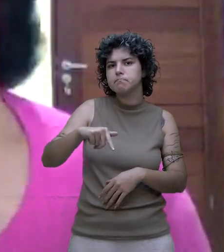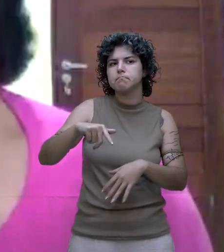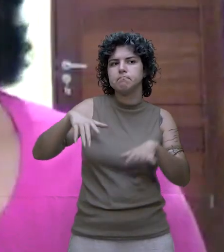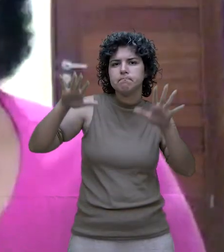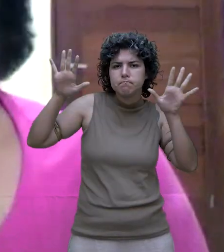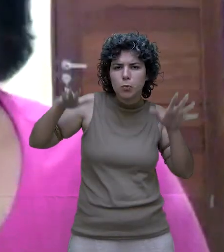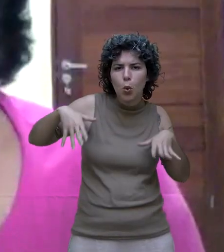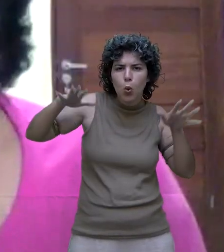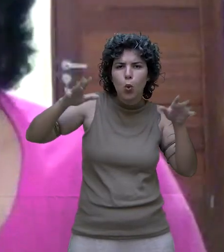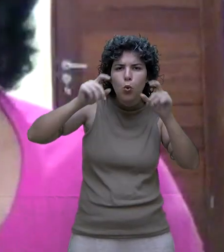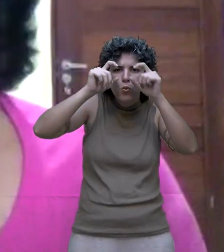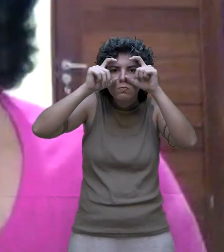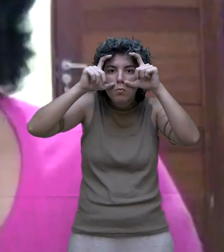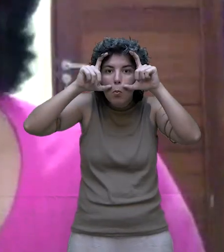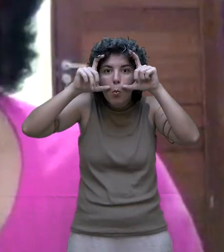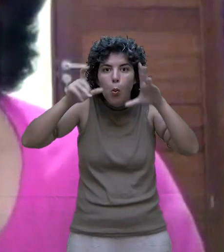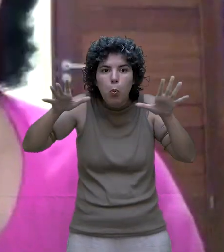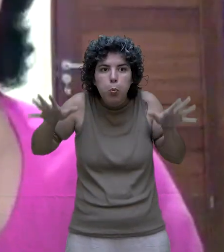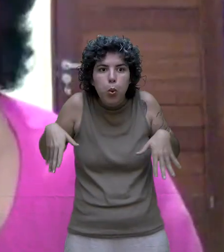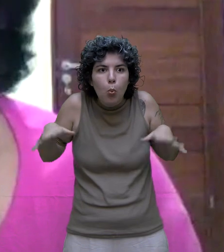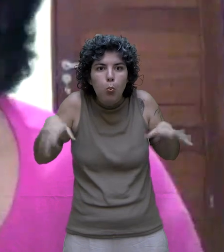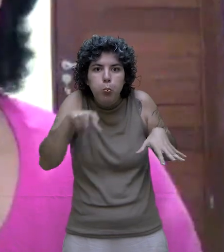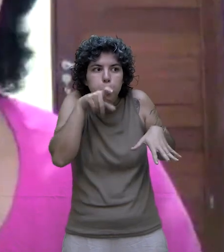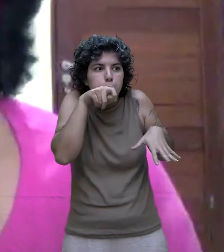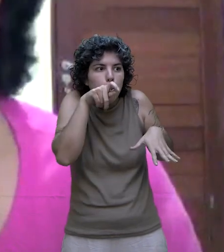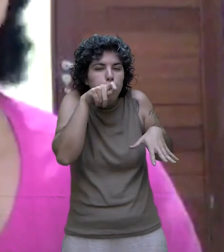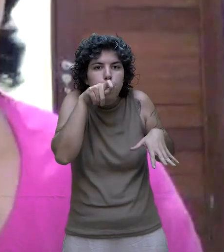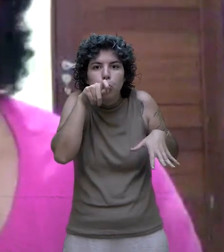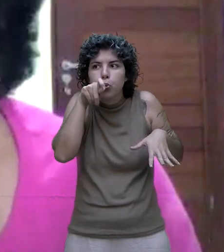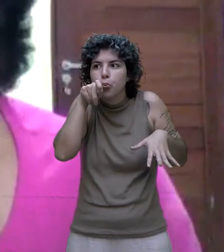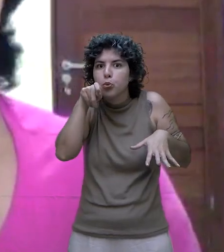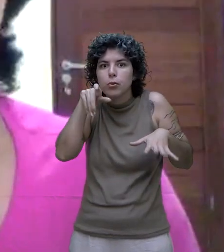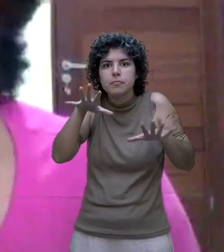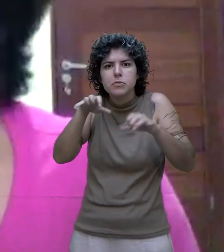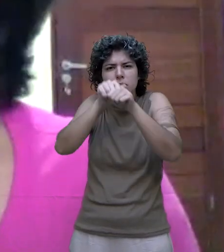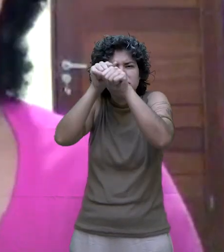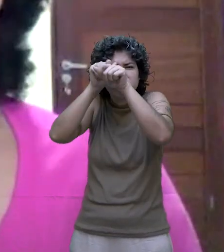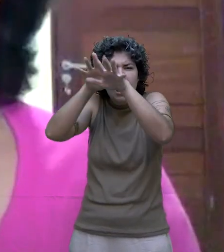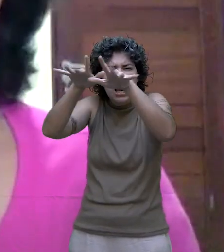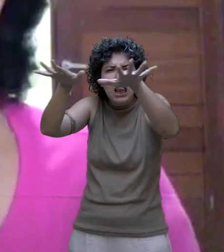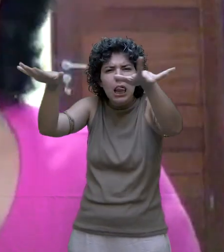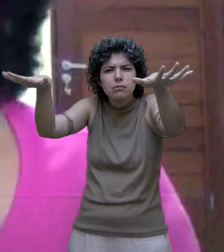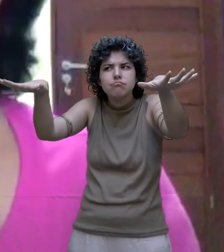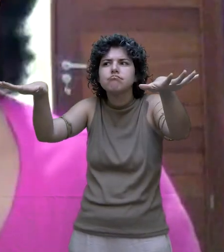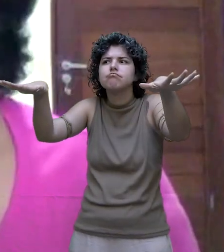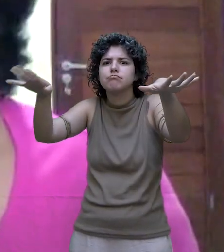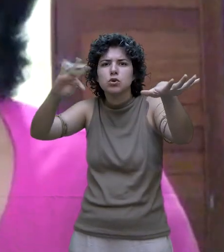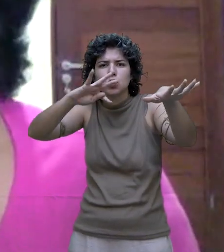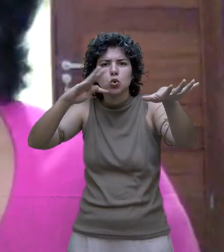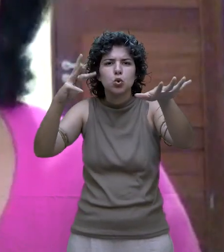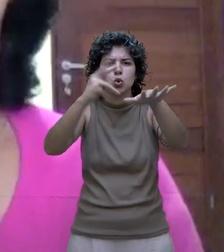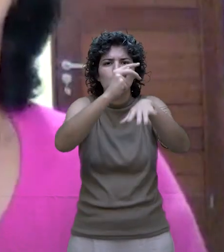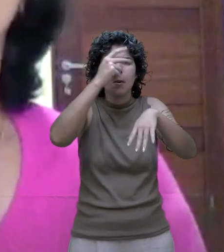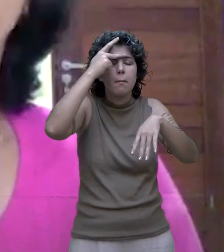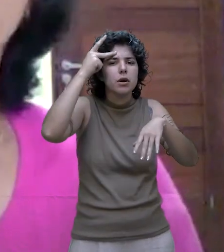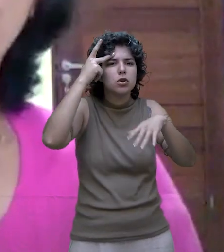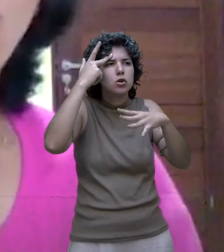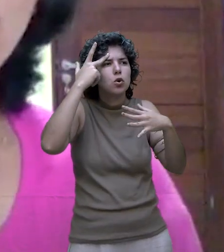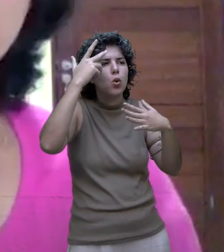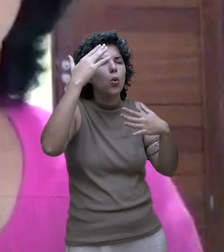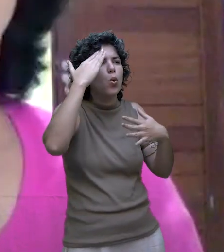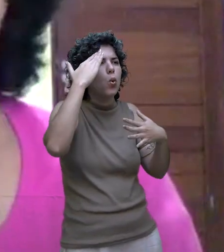mundo. E aí foi quem me abriu as portas, né? O Rasga Mortalha abriu as portas do cinema brasileiro para mim. E